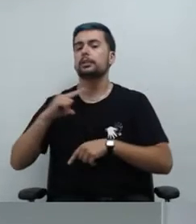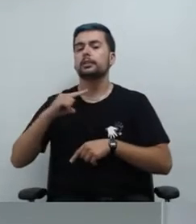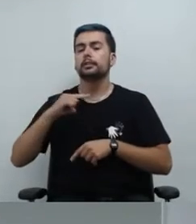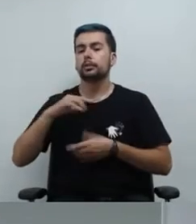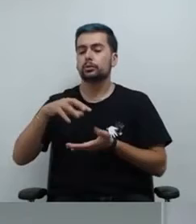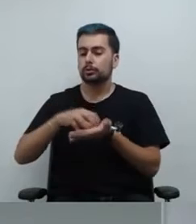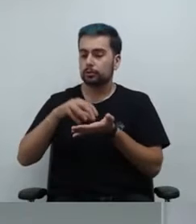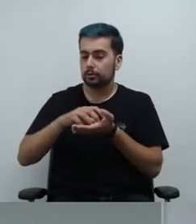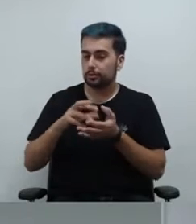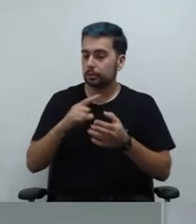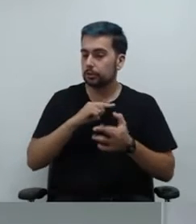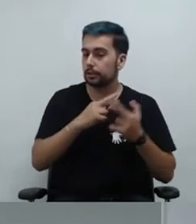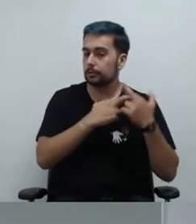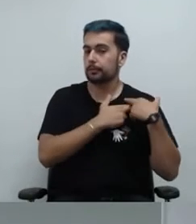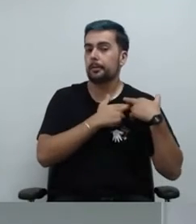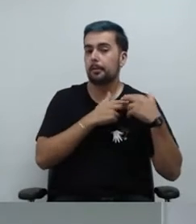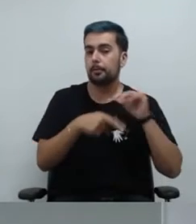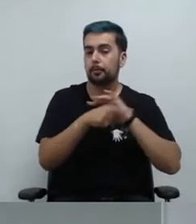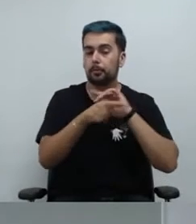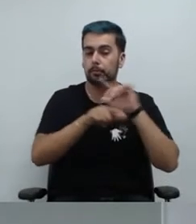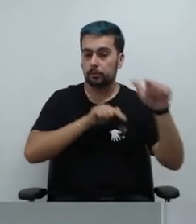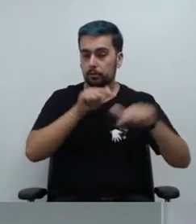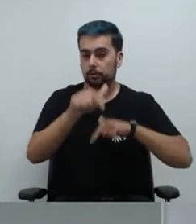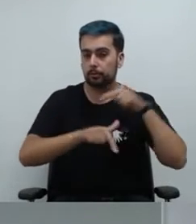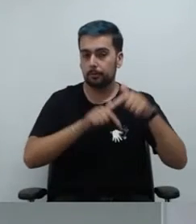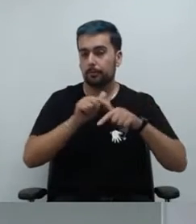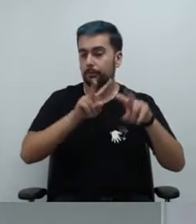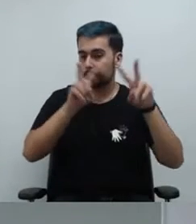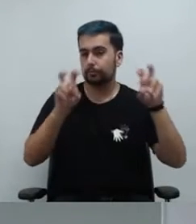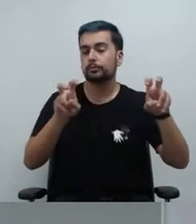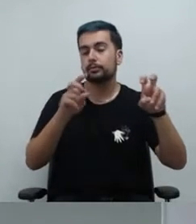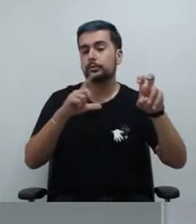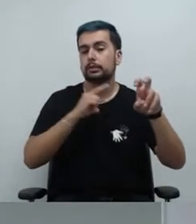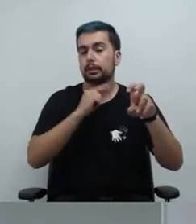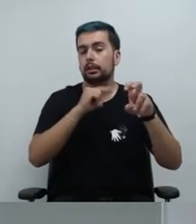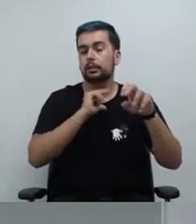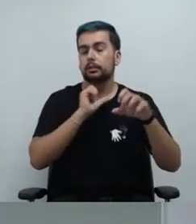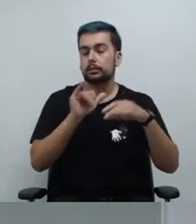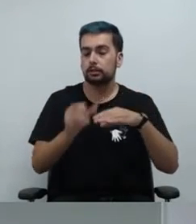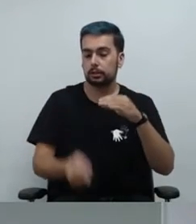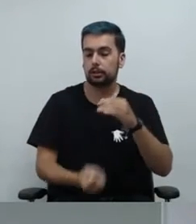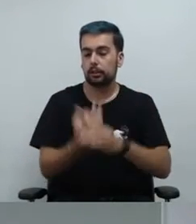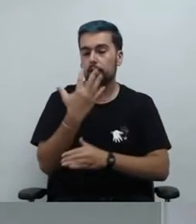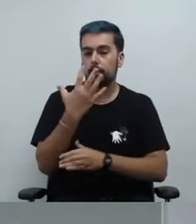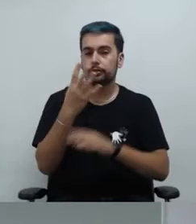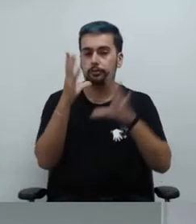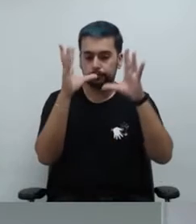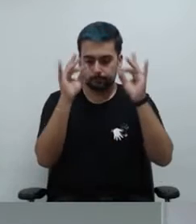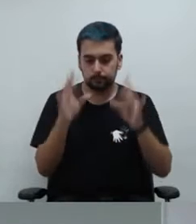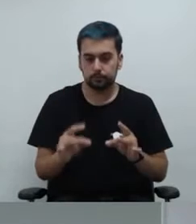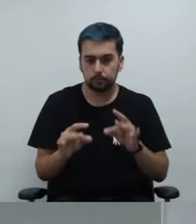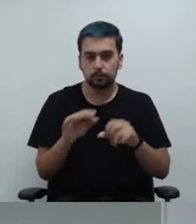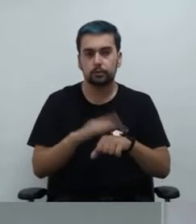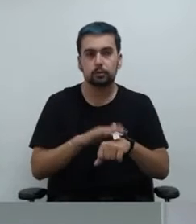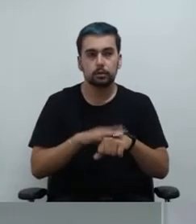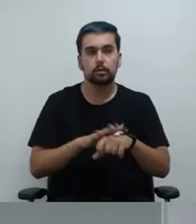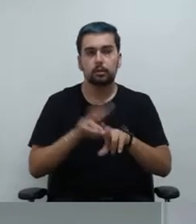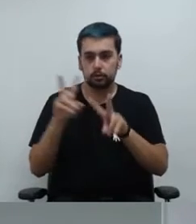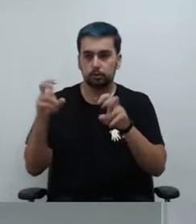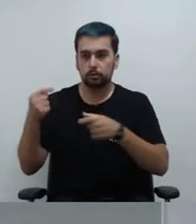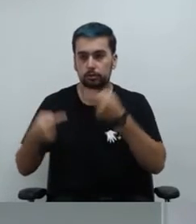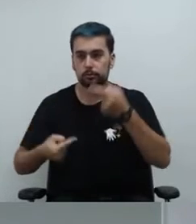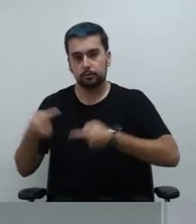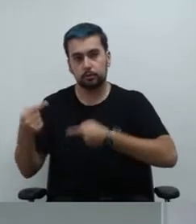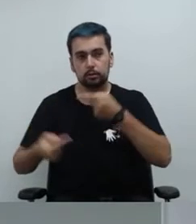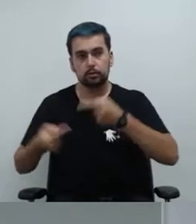esse tema, que vem sendo desenvolvido com afinco, como, por exemplo, em relação à Política Nacional de